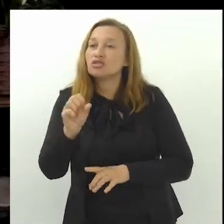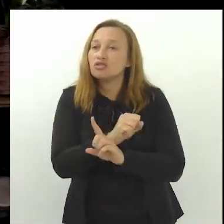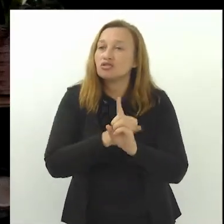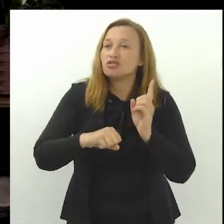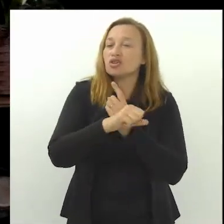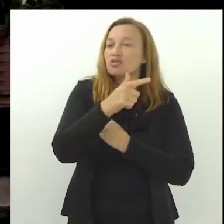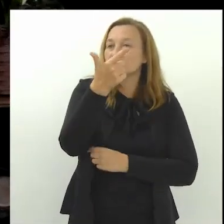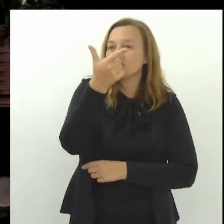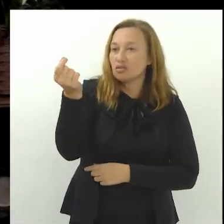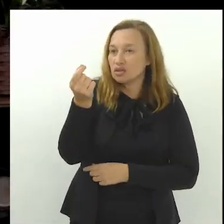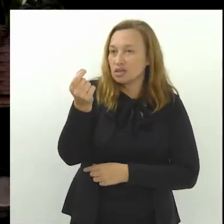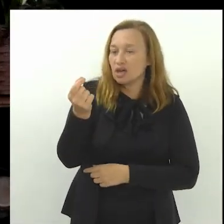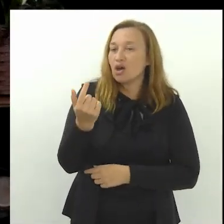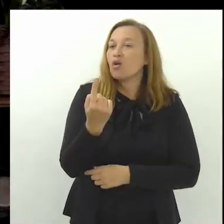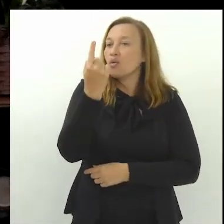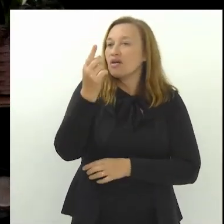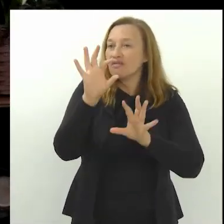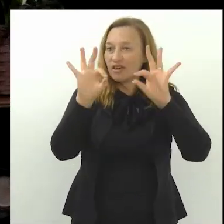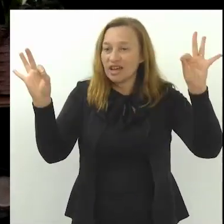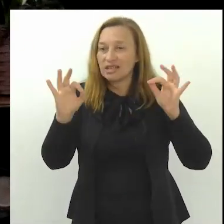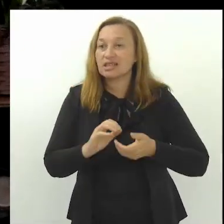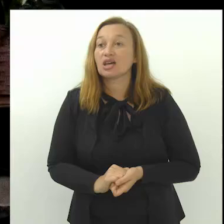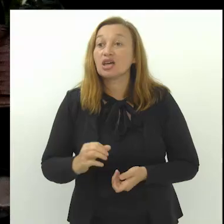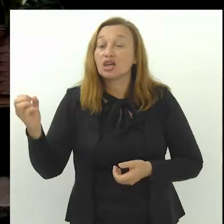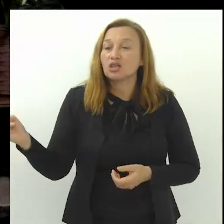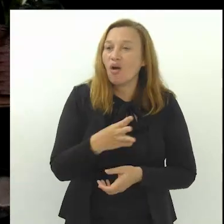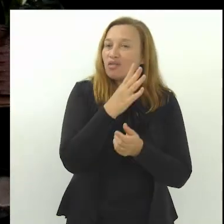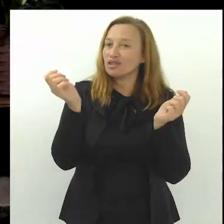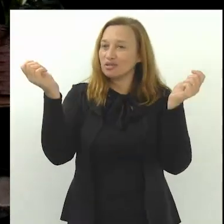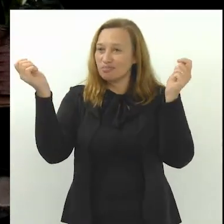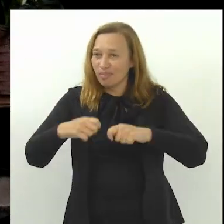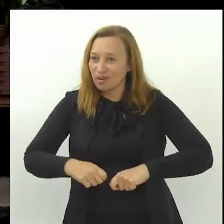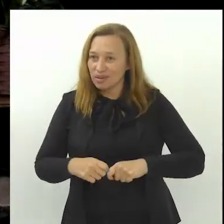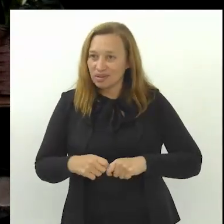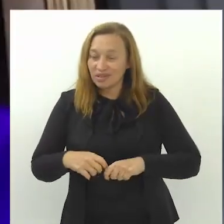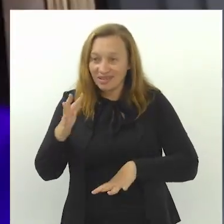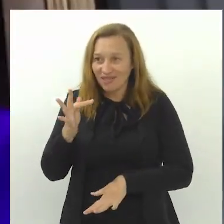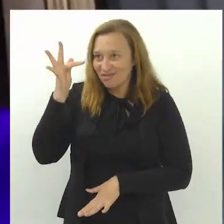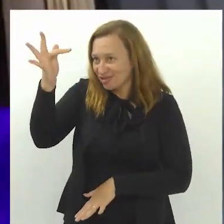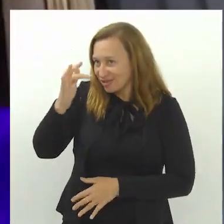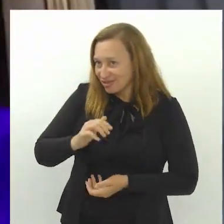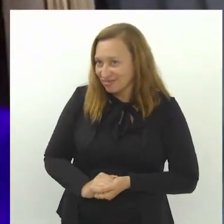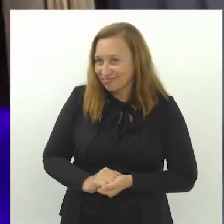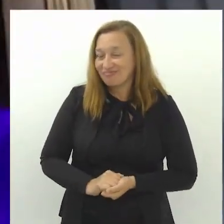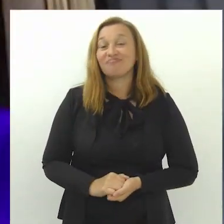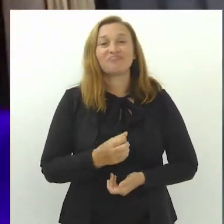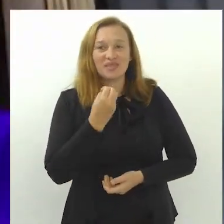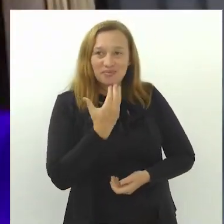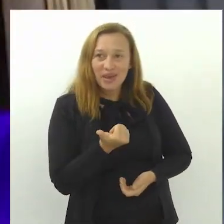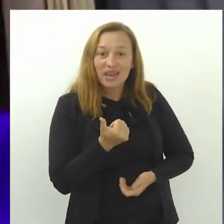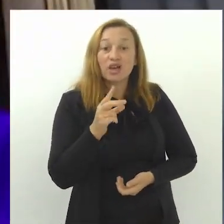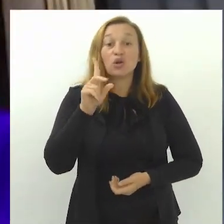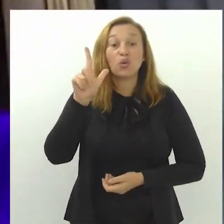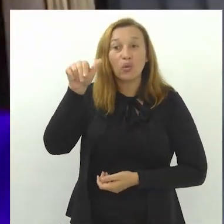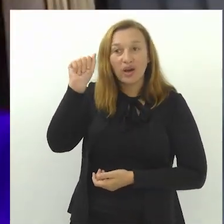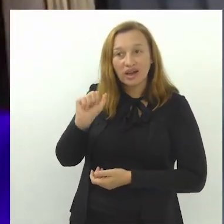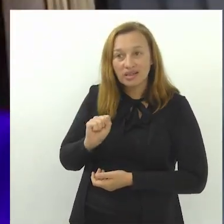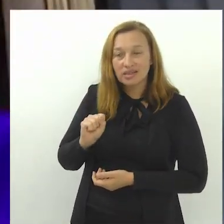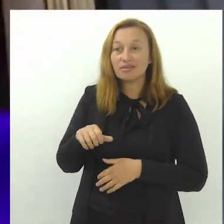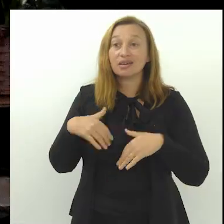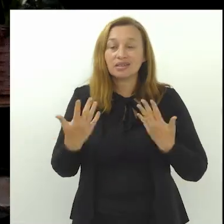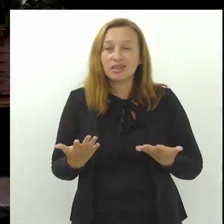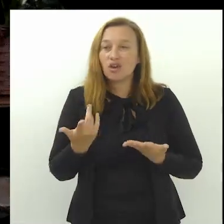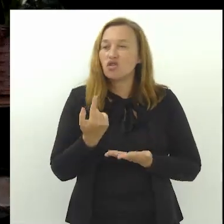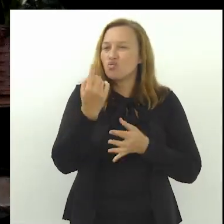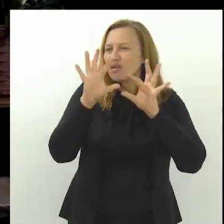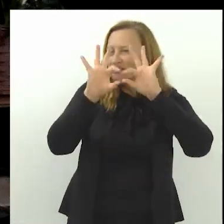e aí, o dia seguinte do G20 Social, do G20? Em uma frase, Tainá. Novas possibilidades de futuro.